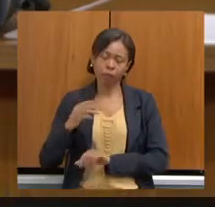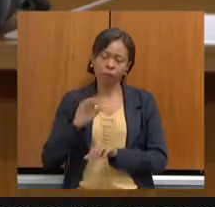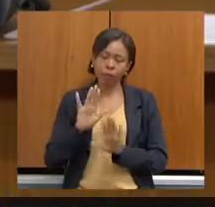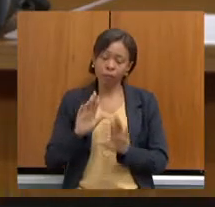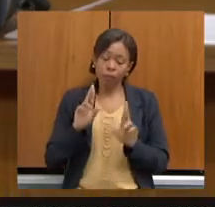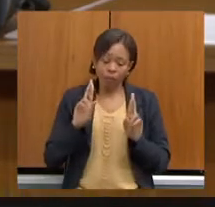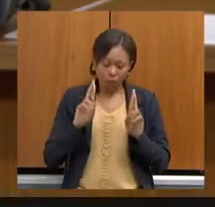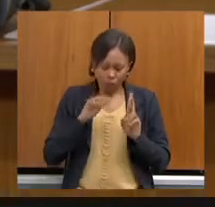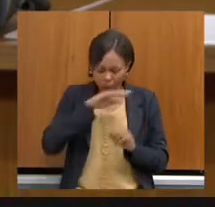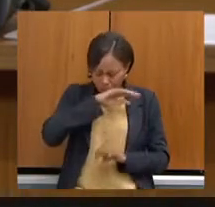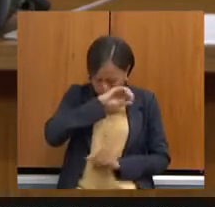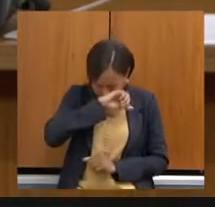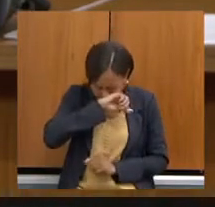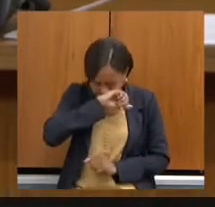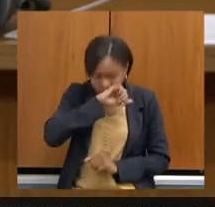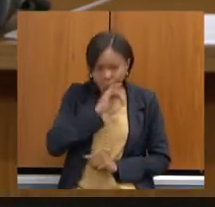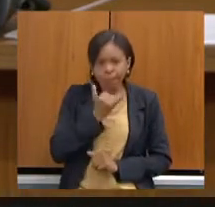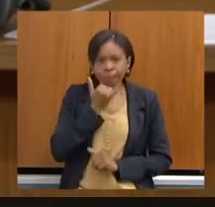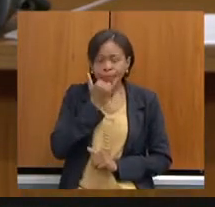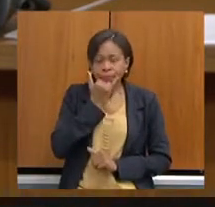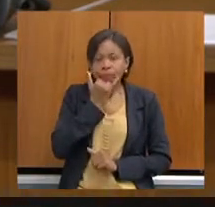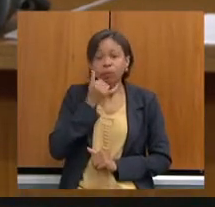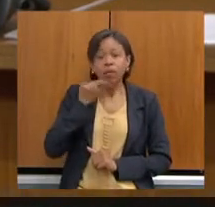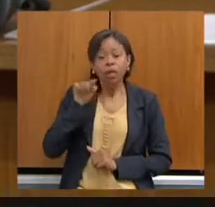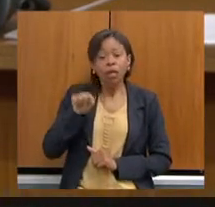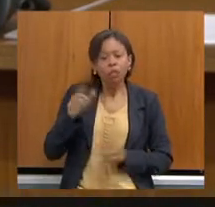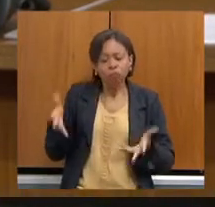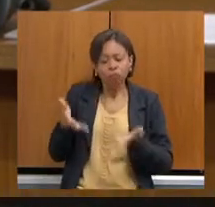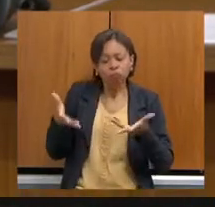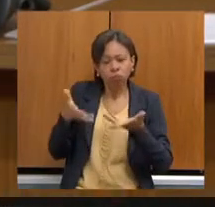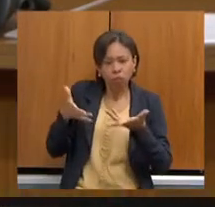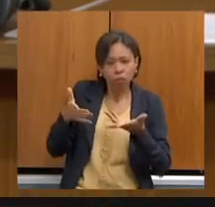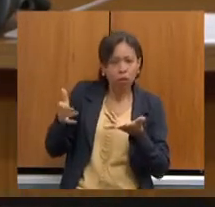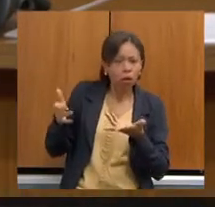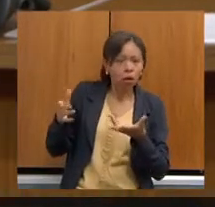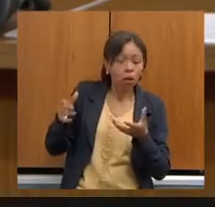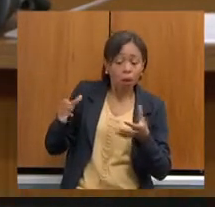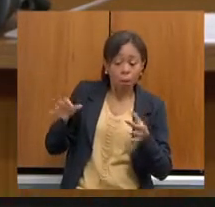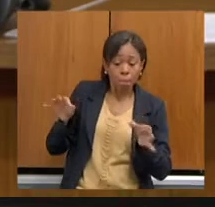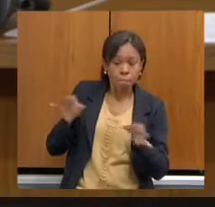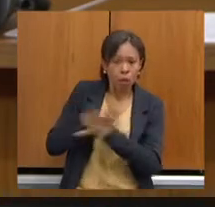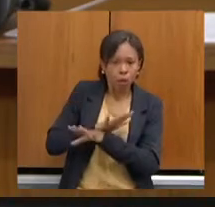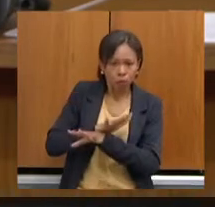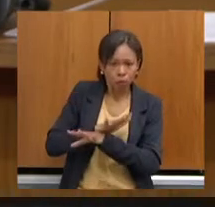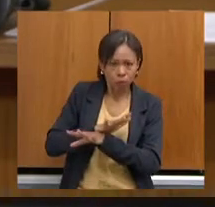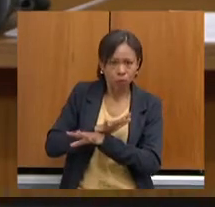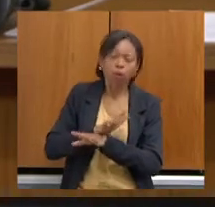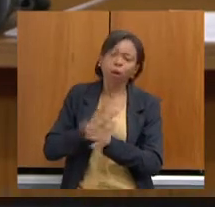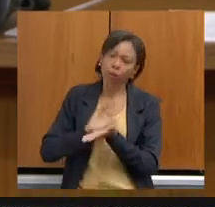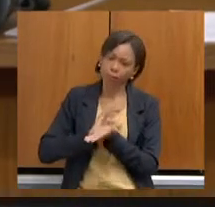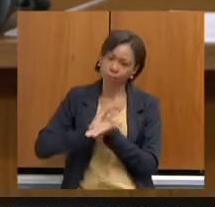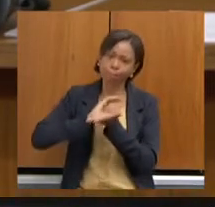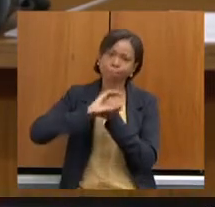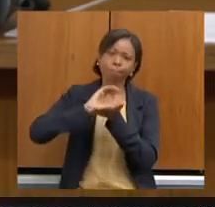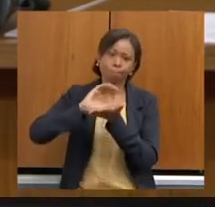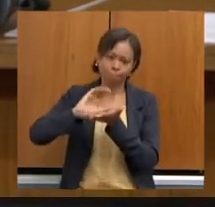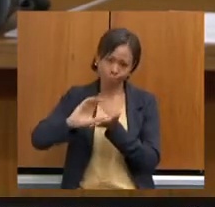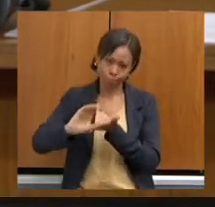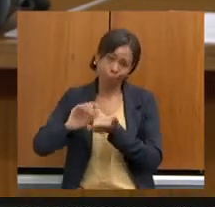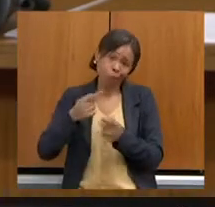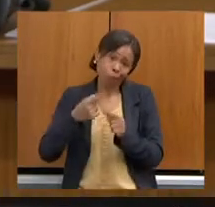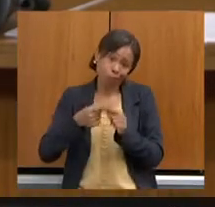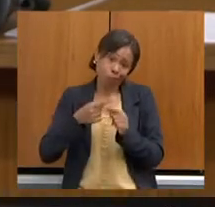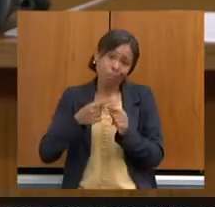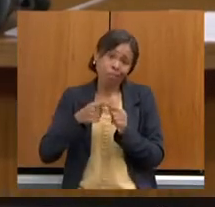foi o termo de fomento acredito que vai ficar com ser concluído primeiro que a gente possa repassar os recursos porque é um